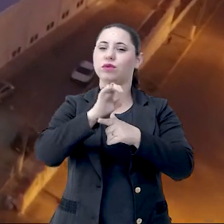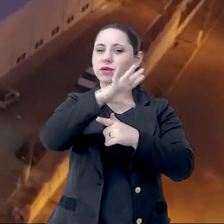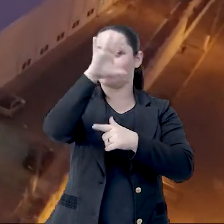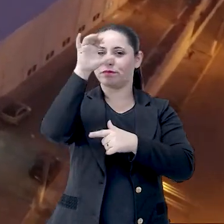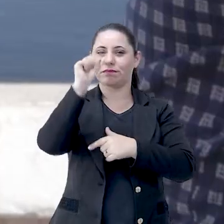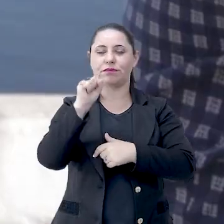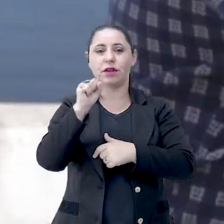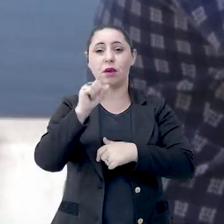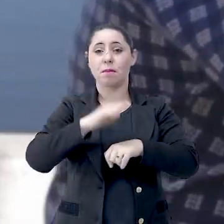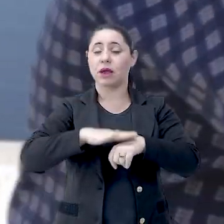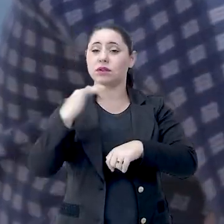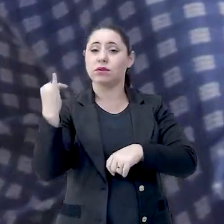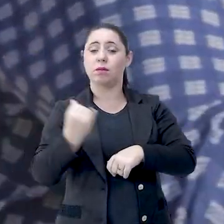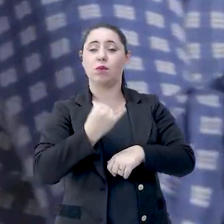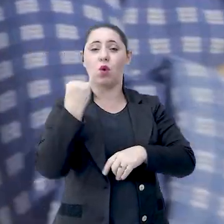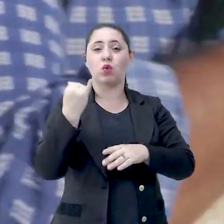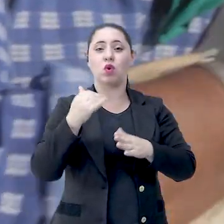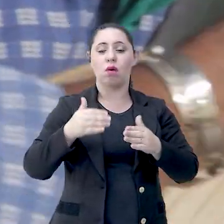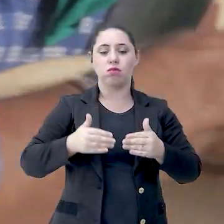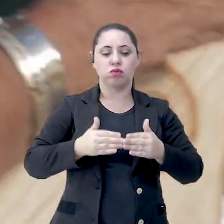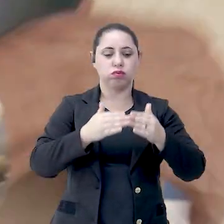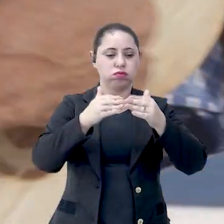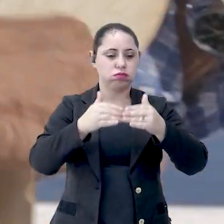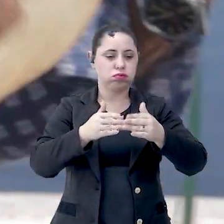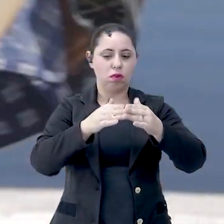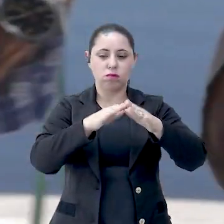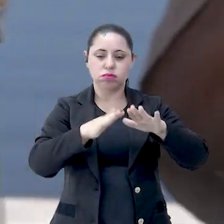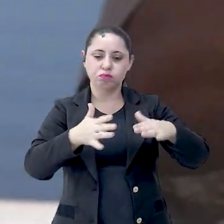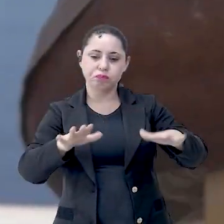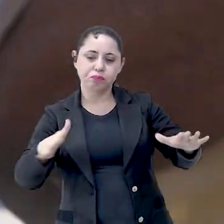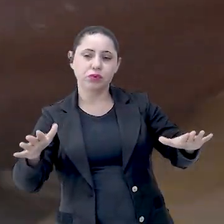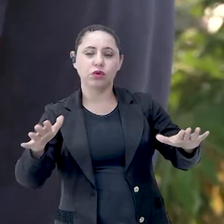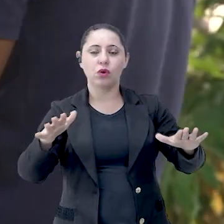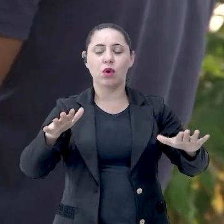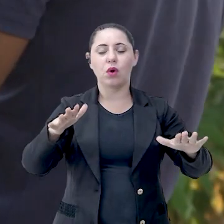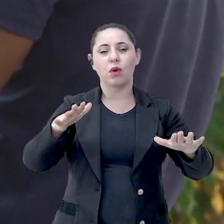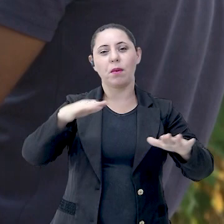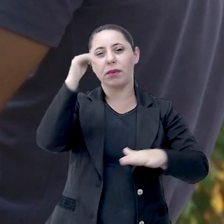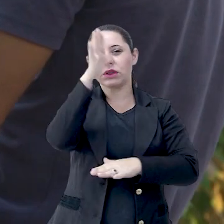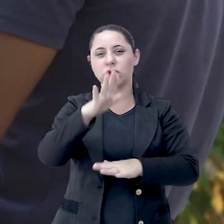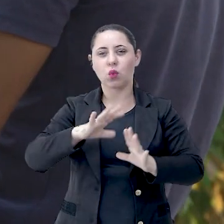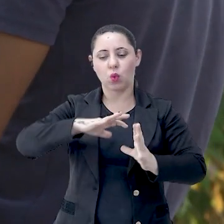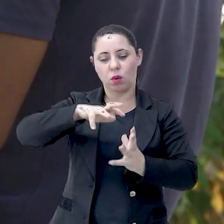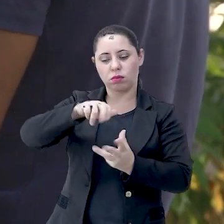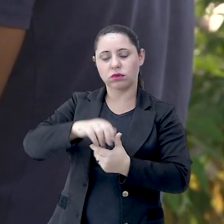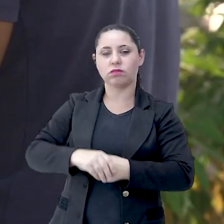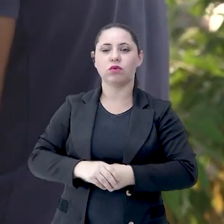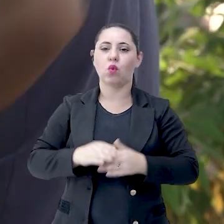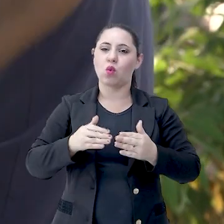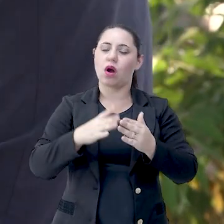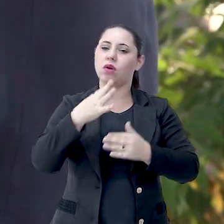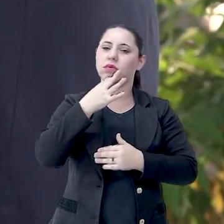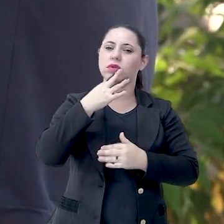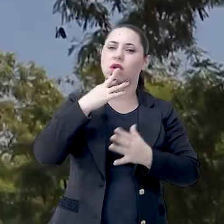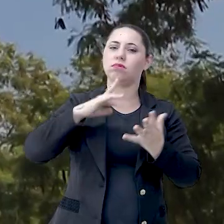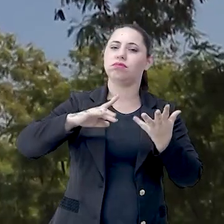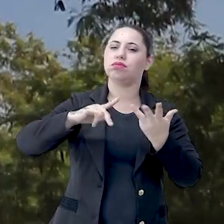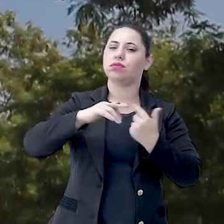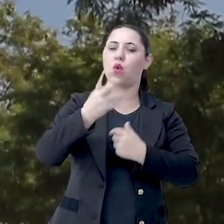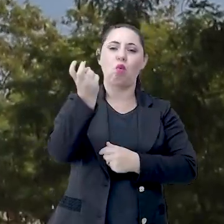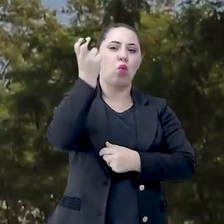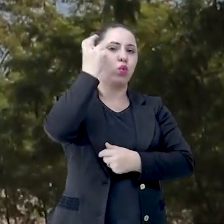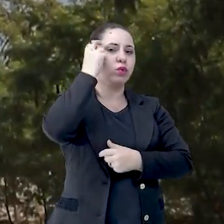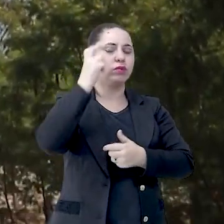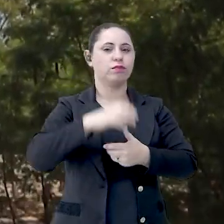mundo. Corumbá é uma cidade conhecida por sua diversidade cultural, com influências indígenas,